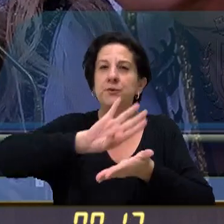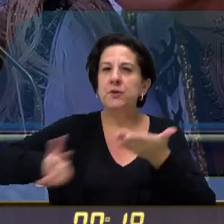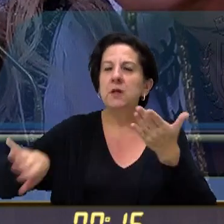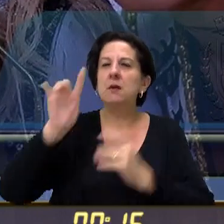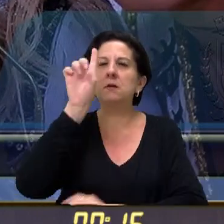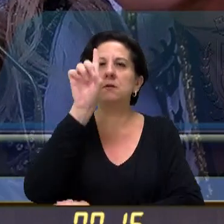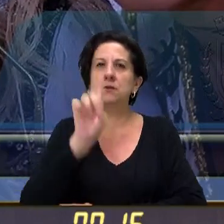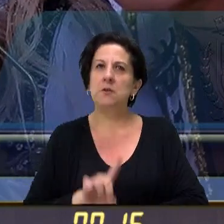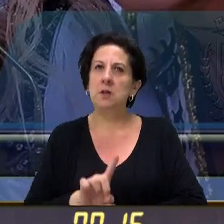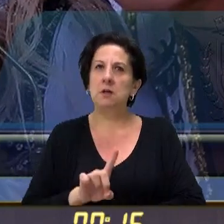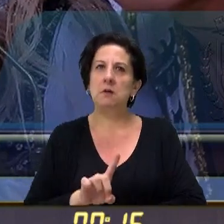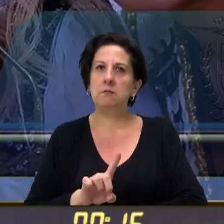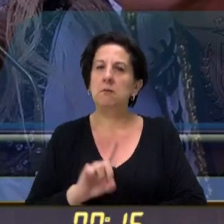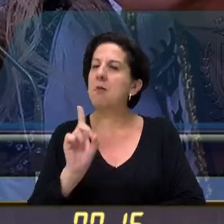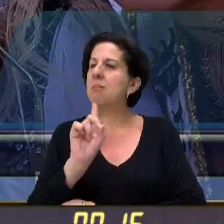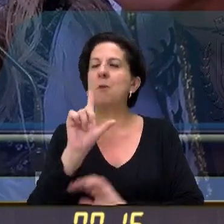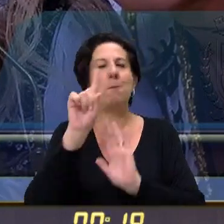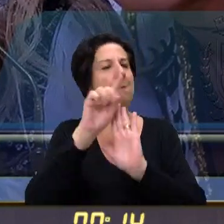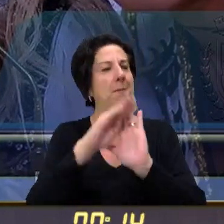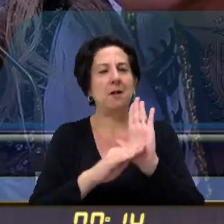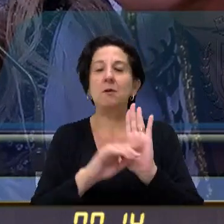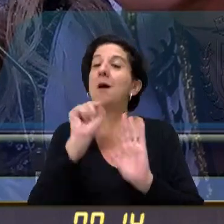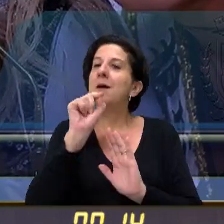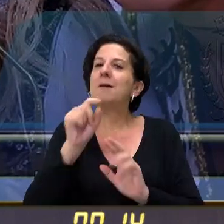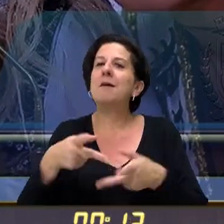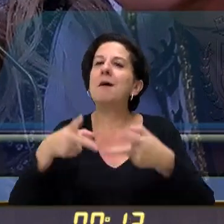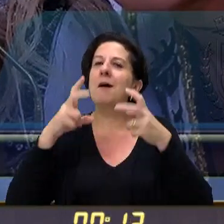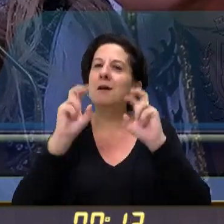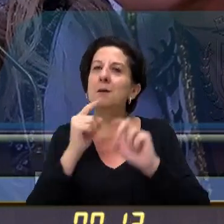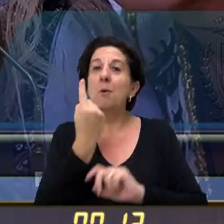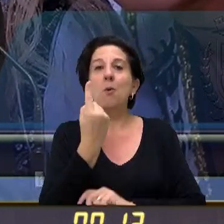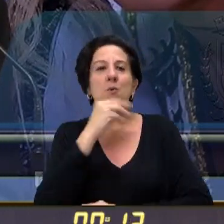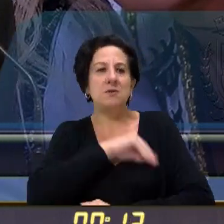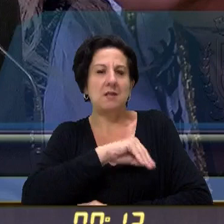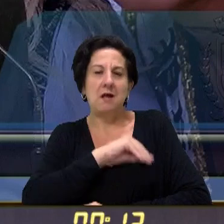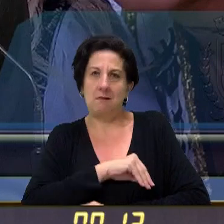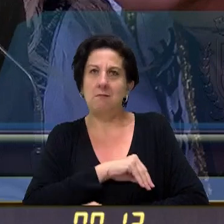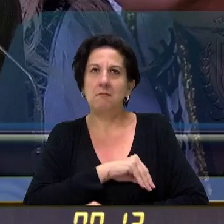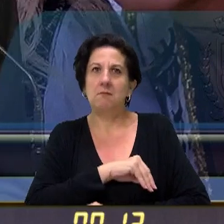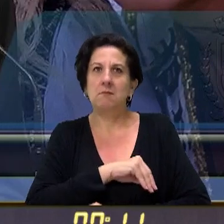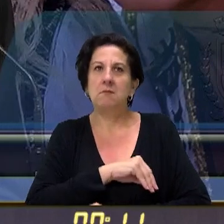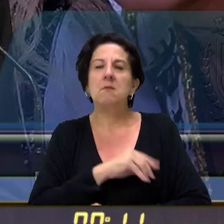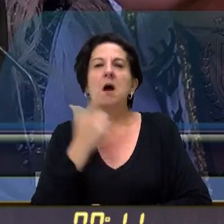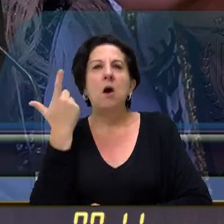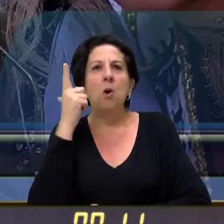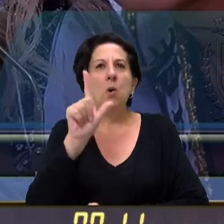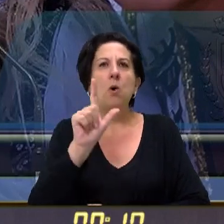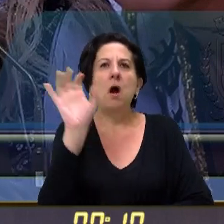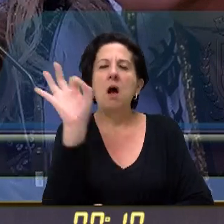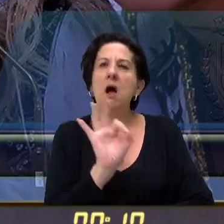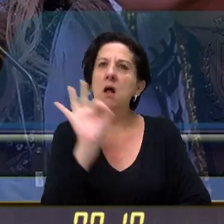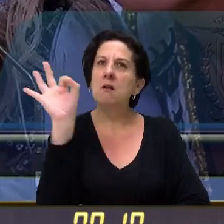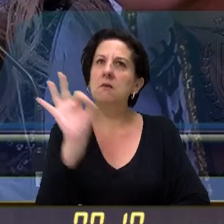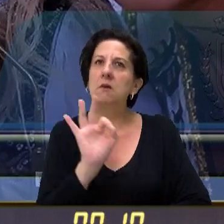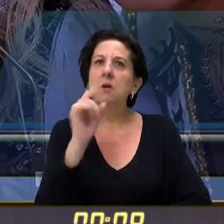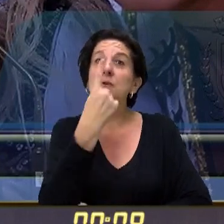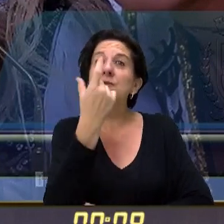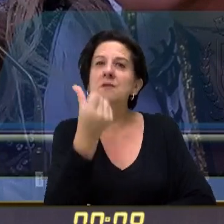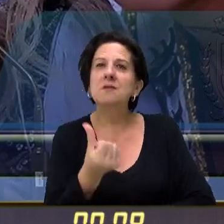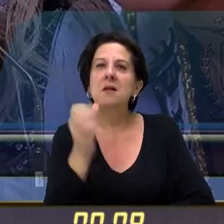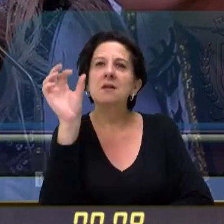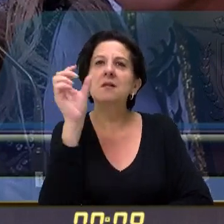de direitos não é menor. Quem recebe a partir de um salário mínimo passará a contribuir com alíquotas que chega até